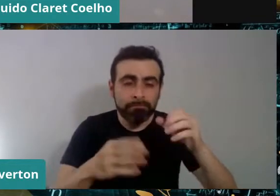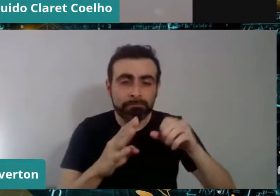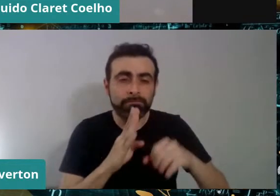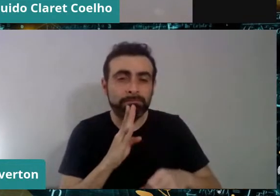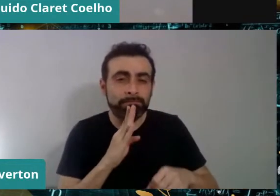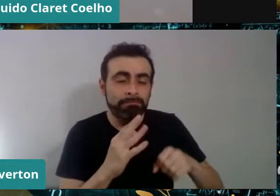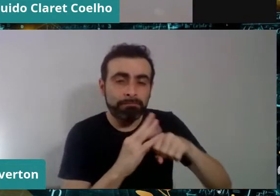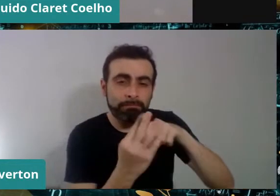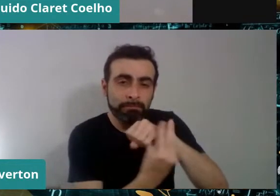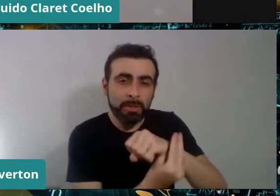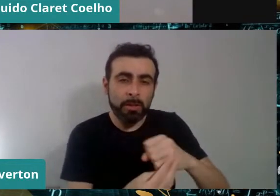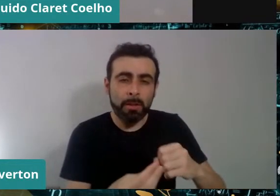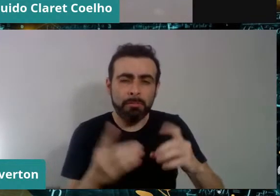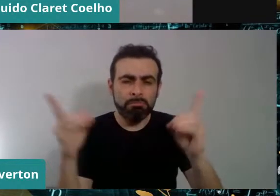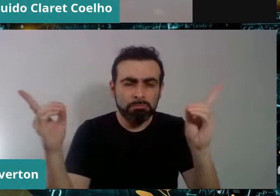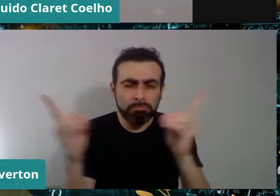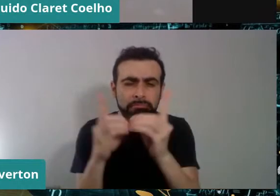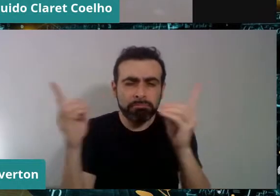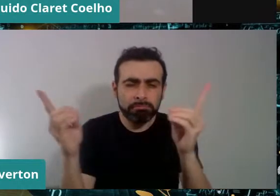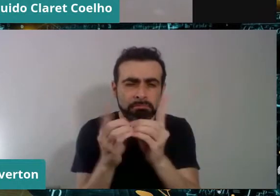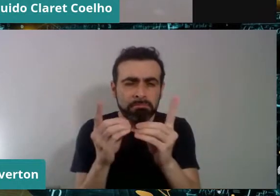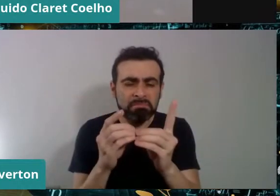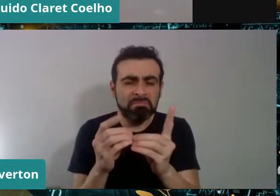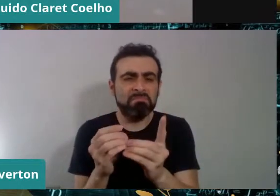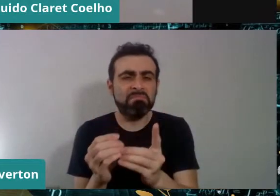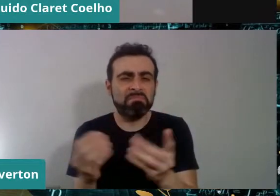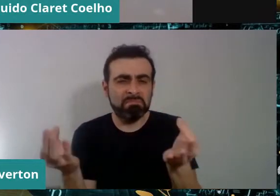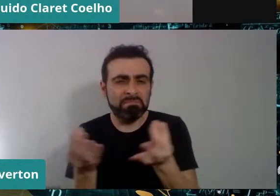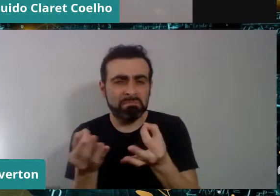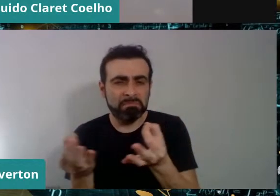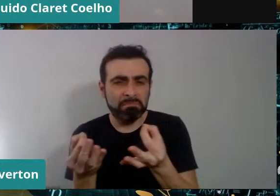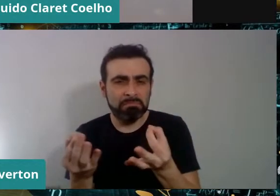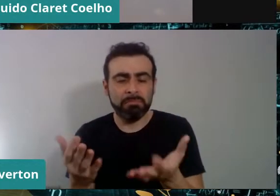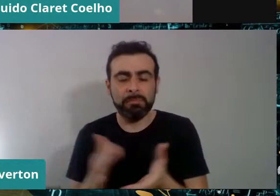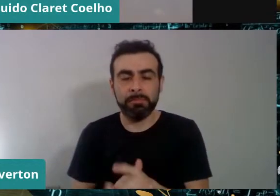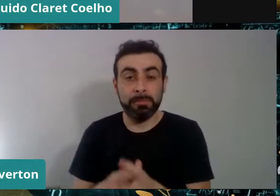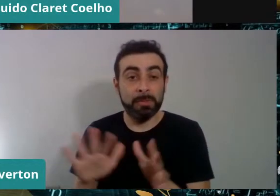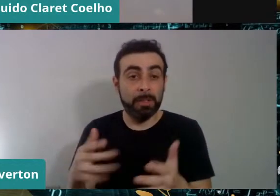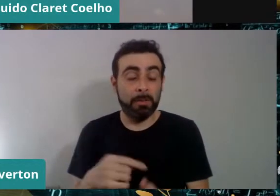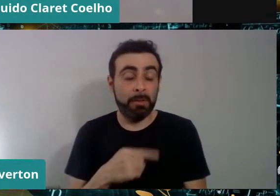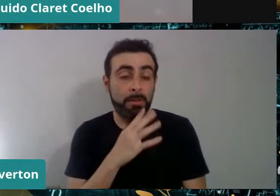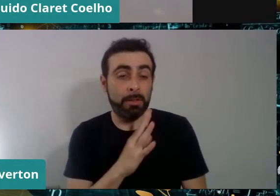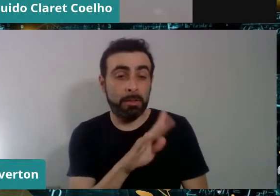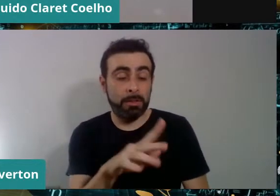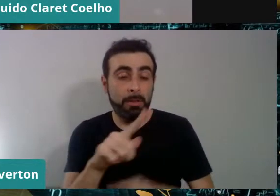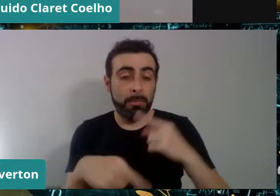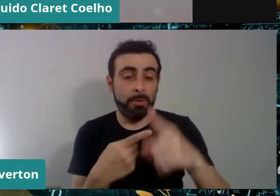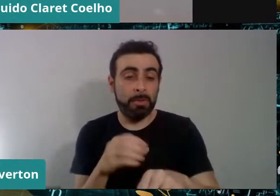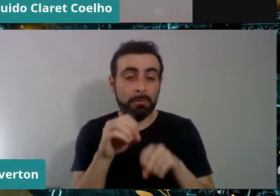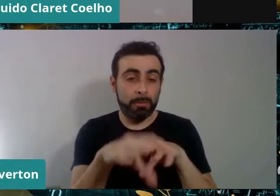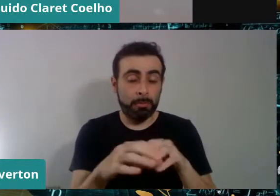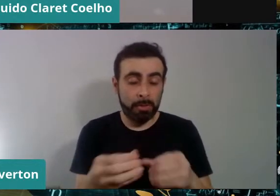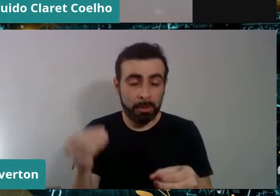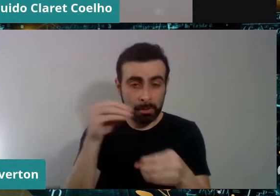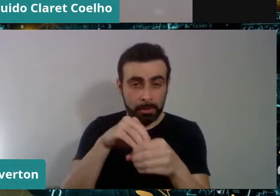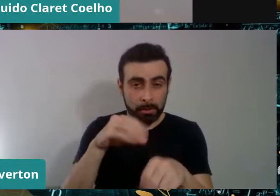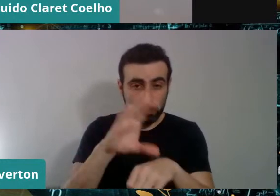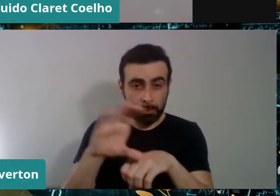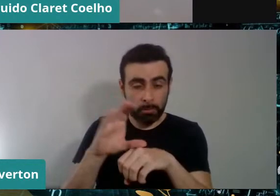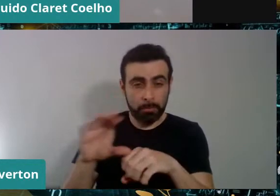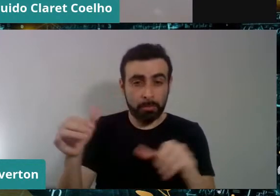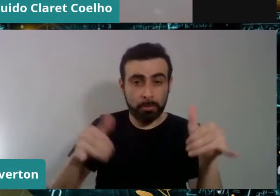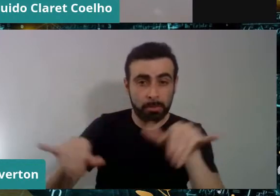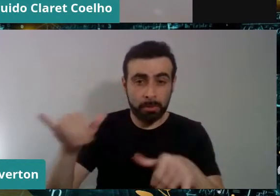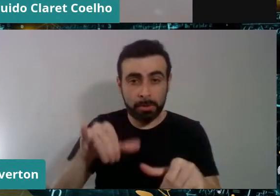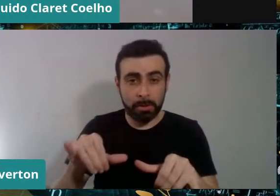né? Tinha uma didática espetacular. E eu gostei muito, né? E acabei fazendo a minha habilitação em química, né? Primeiro.